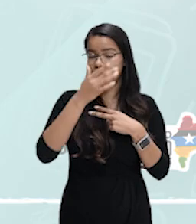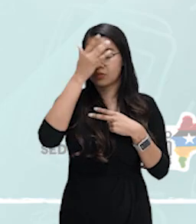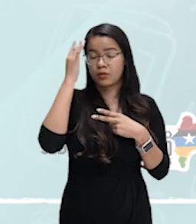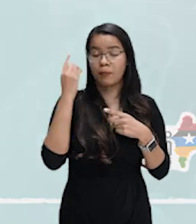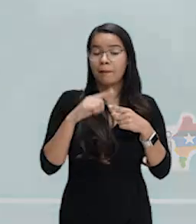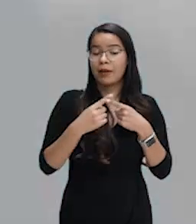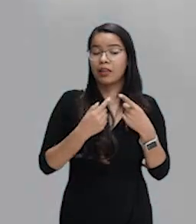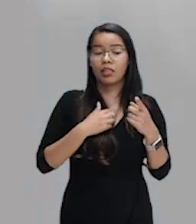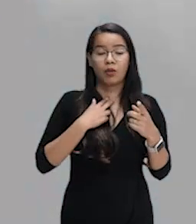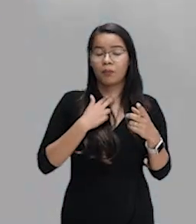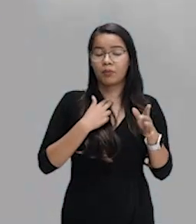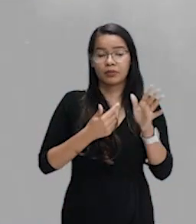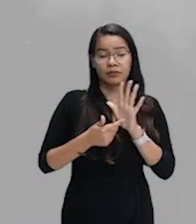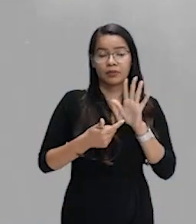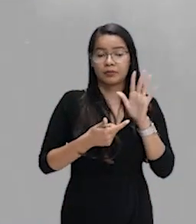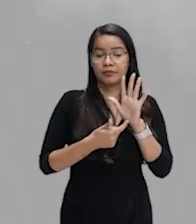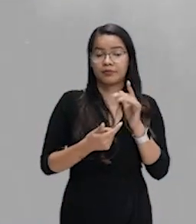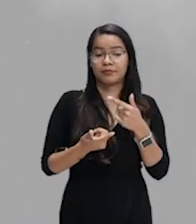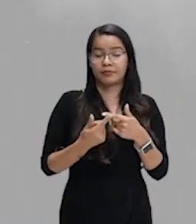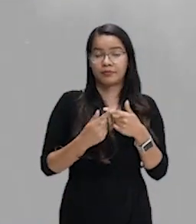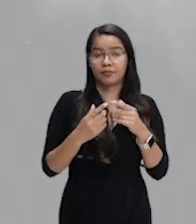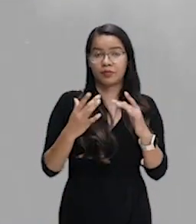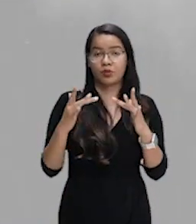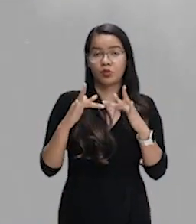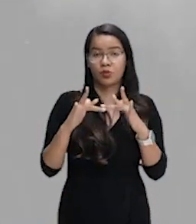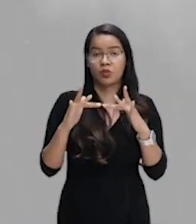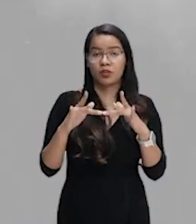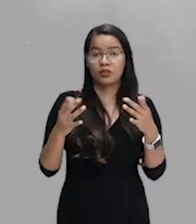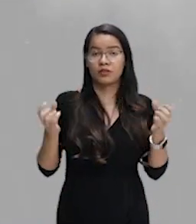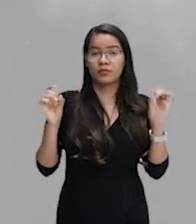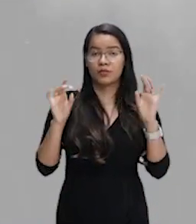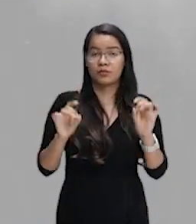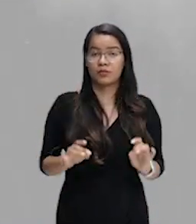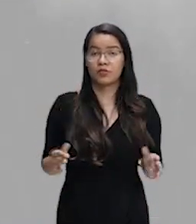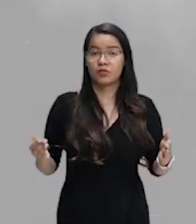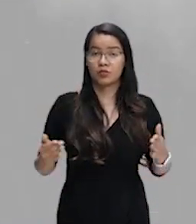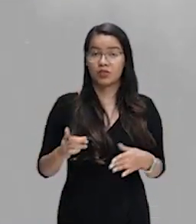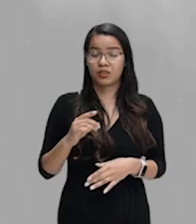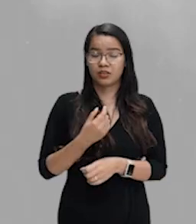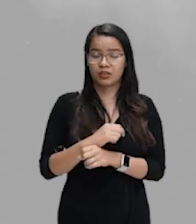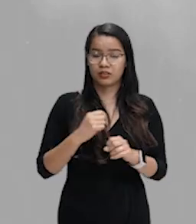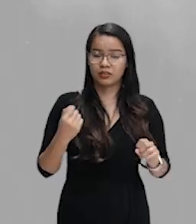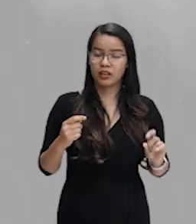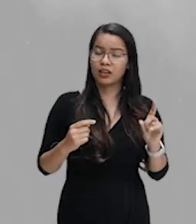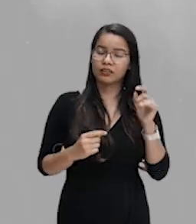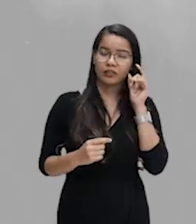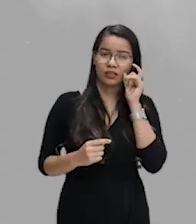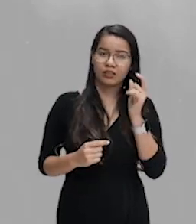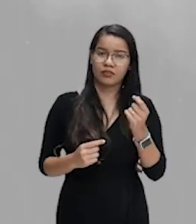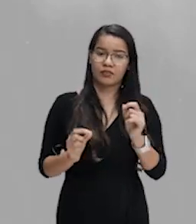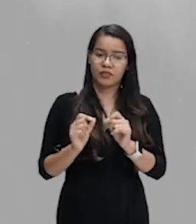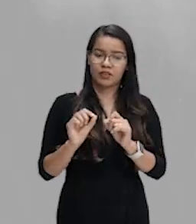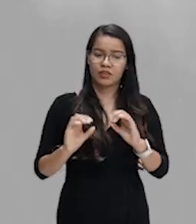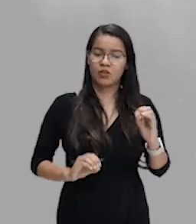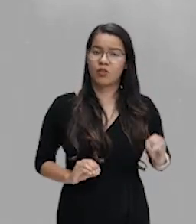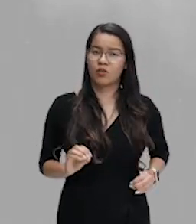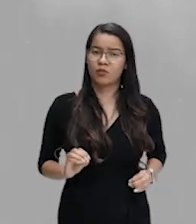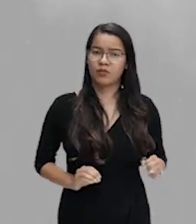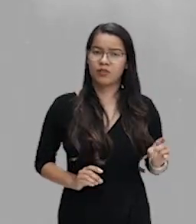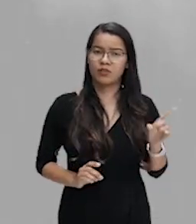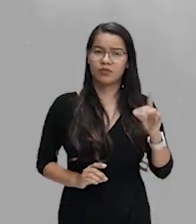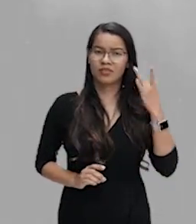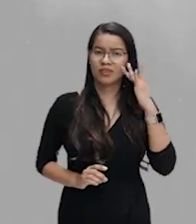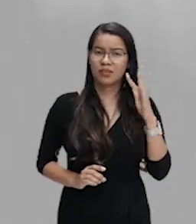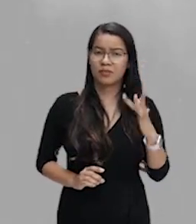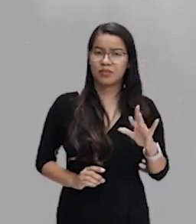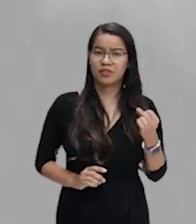claro, porque essa impossibilidade de contato, principalmente hoje, é grande. Olha que interessante, ele faz essa obra, nem se sabia de